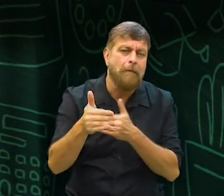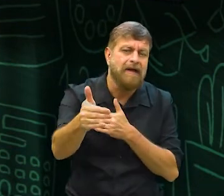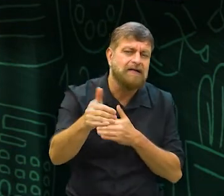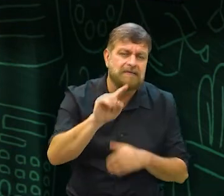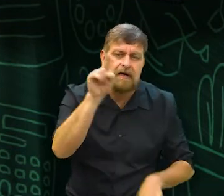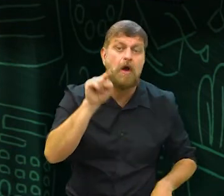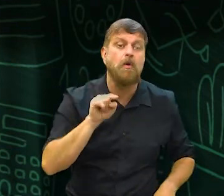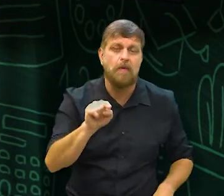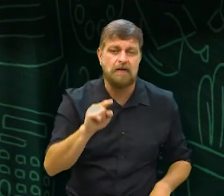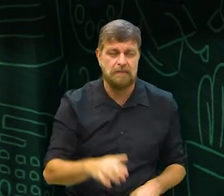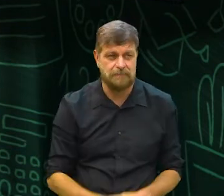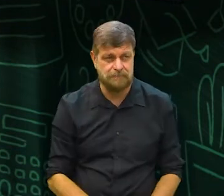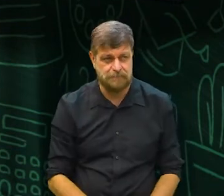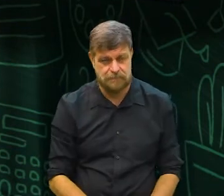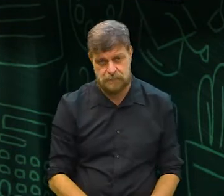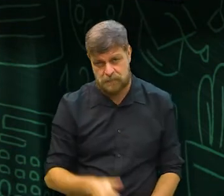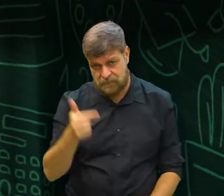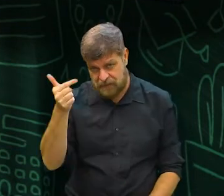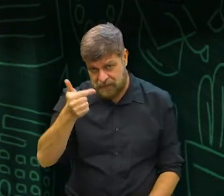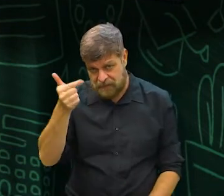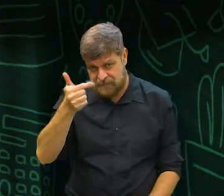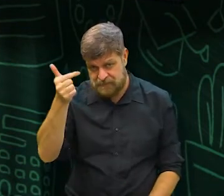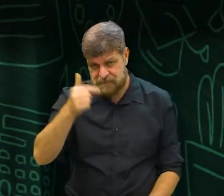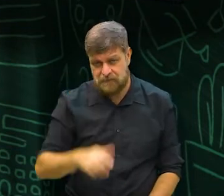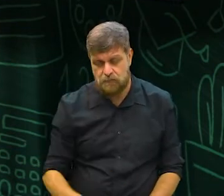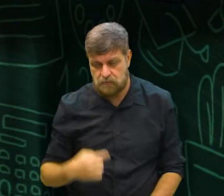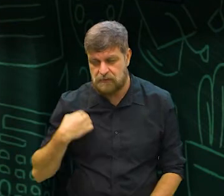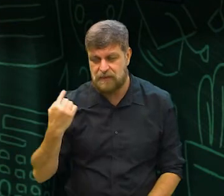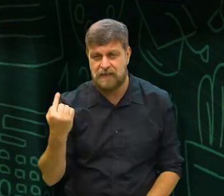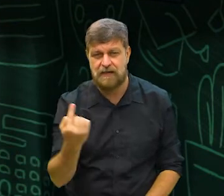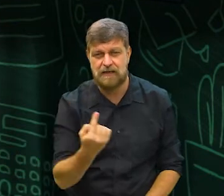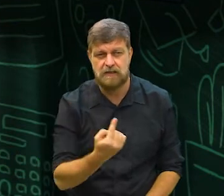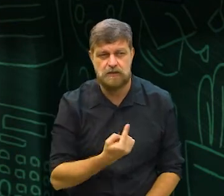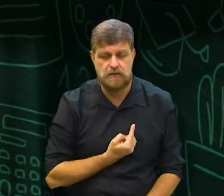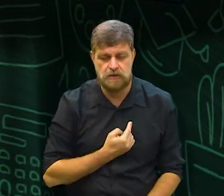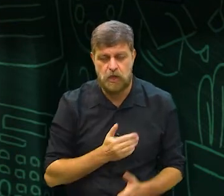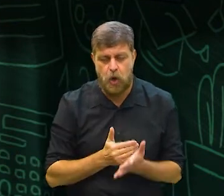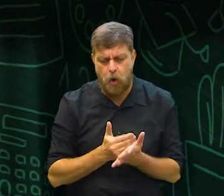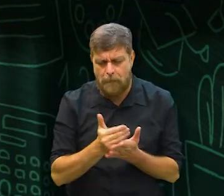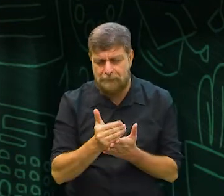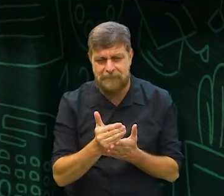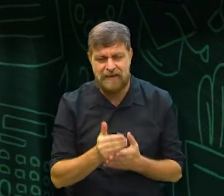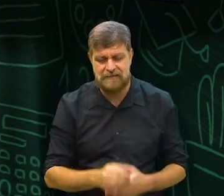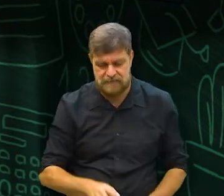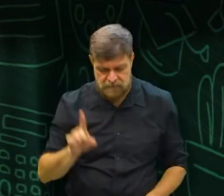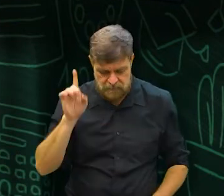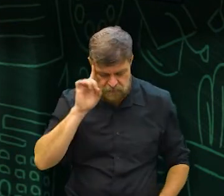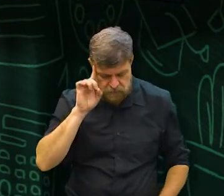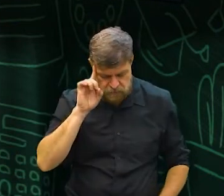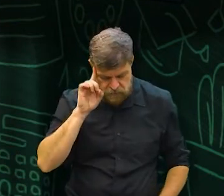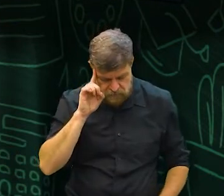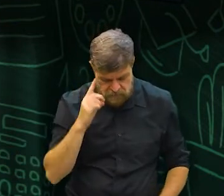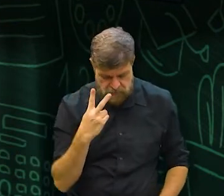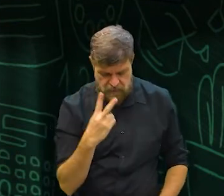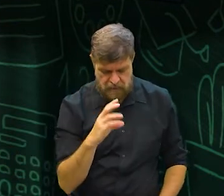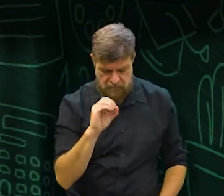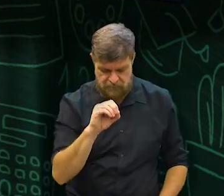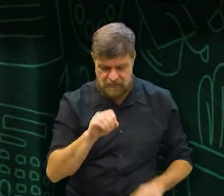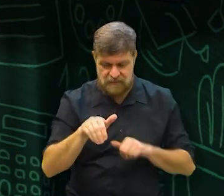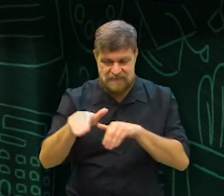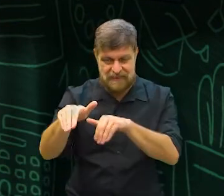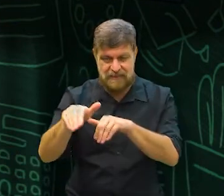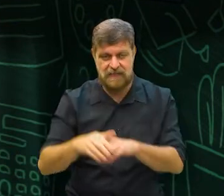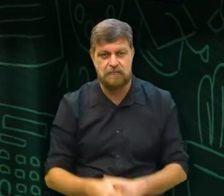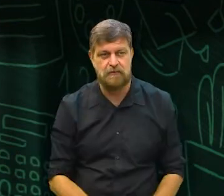começa? Então, a segunda edição a gente vai iniciar agora no dia 20 de